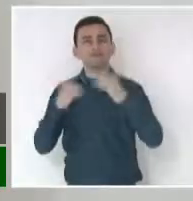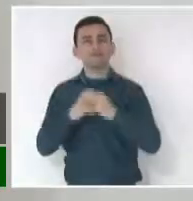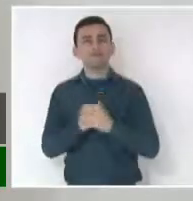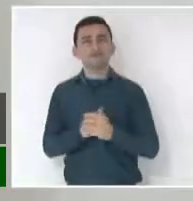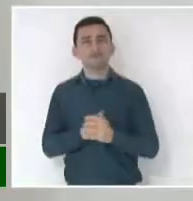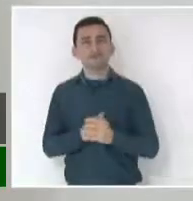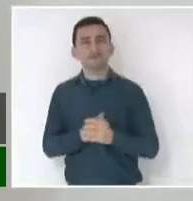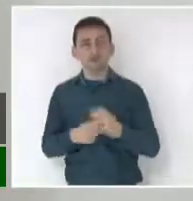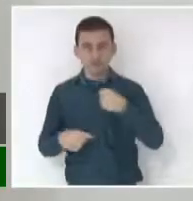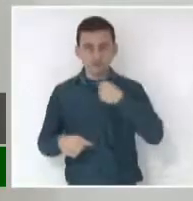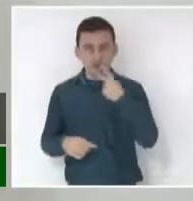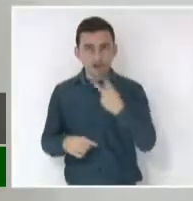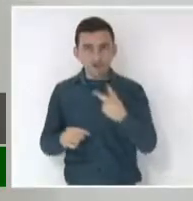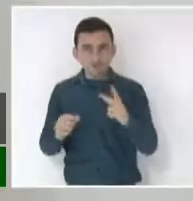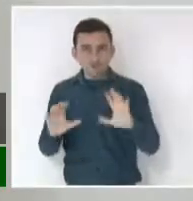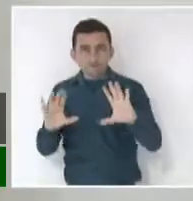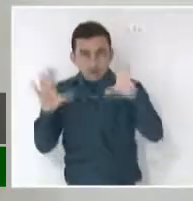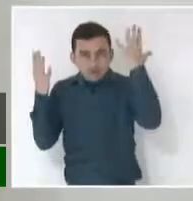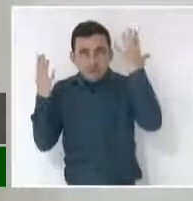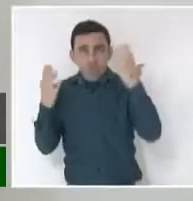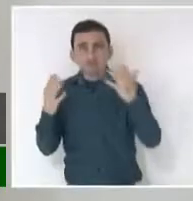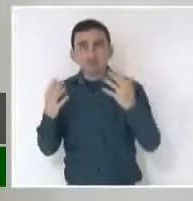falo aqui de celebração,